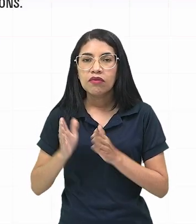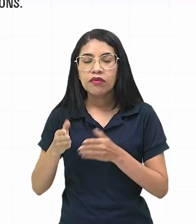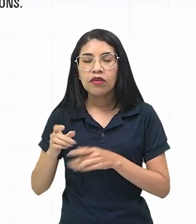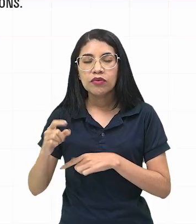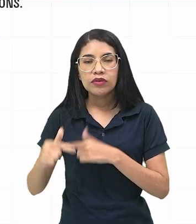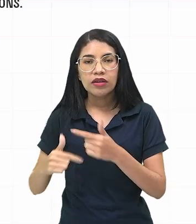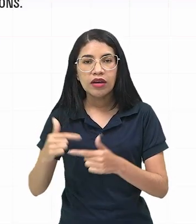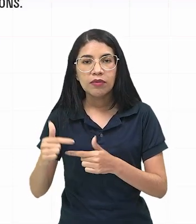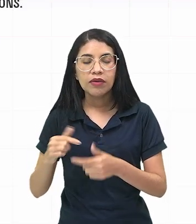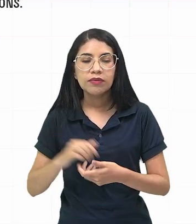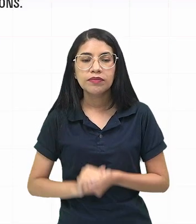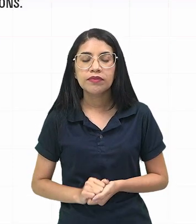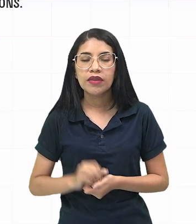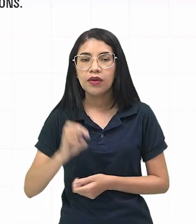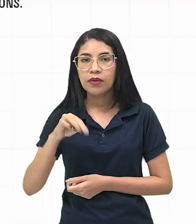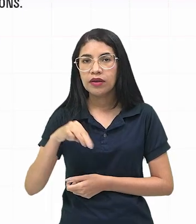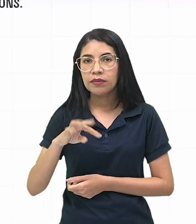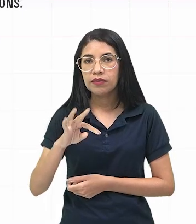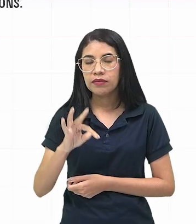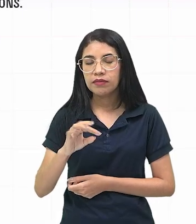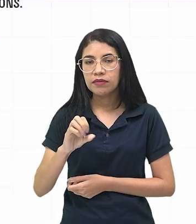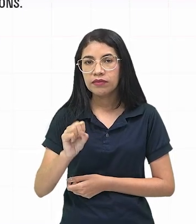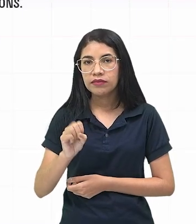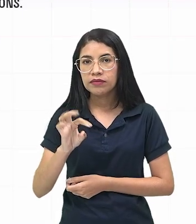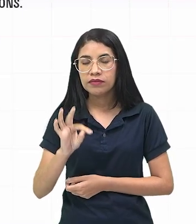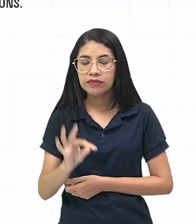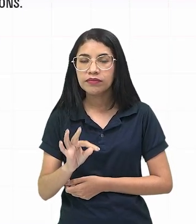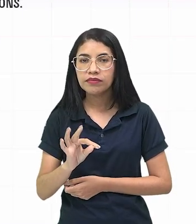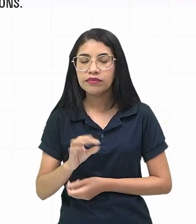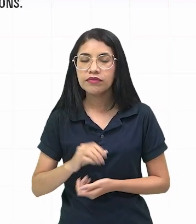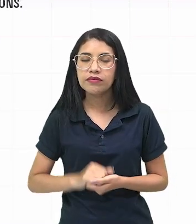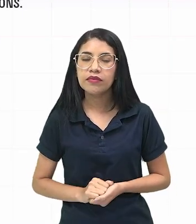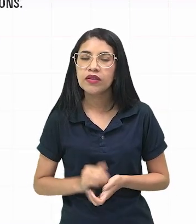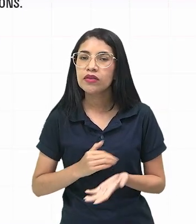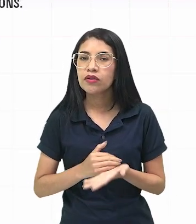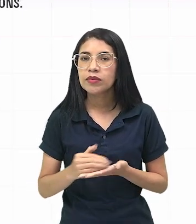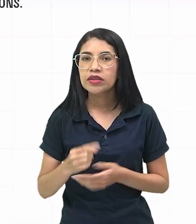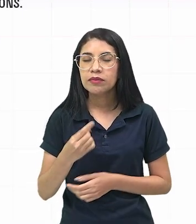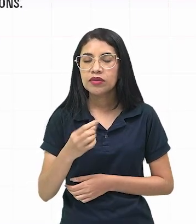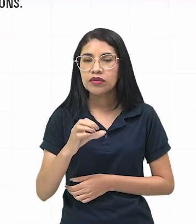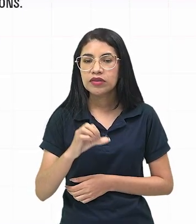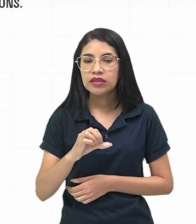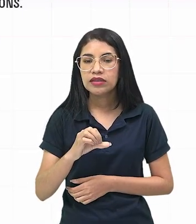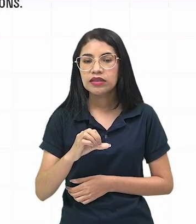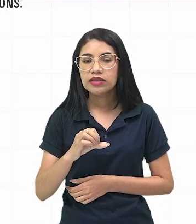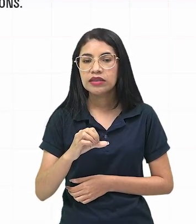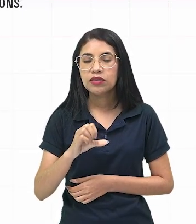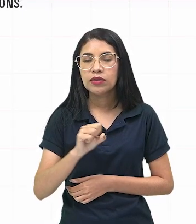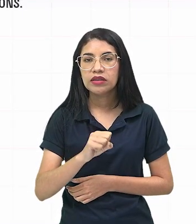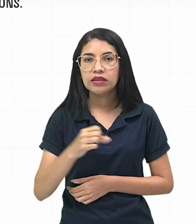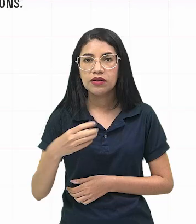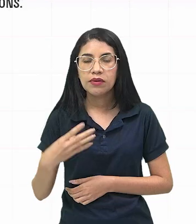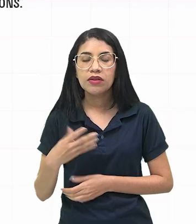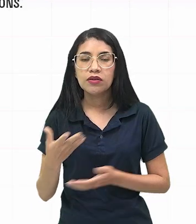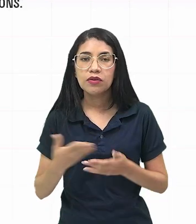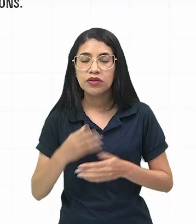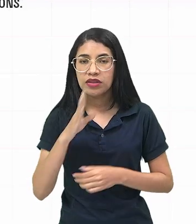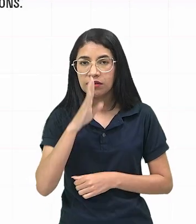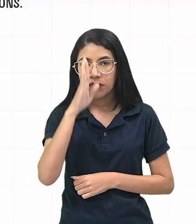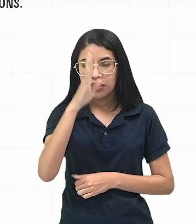é o do movimento dos trabalhadores rurais sem terra, né, que começou lá em 1984 e hoje é uma das